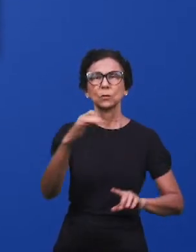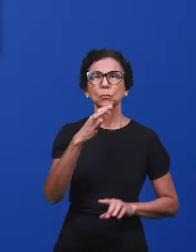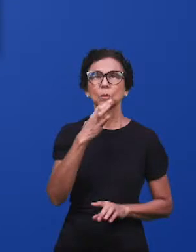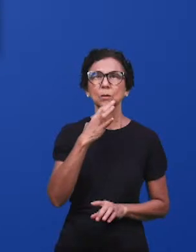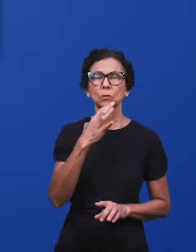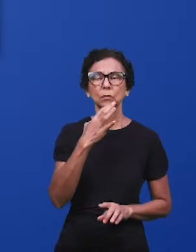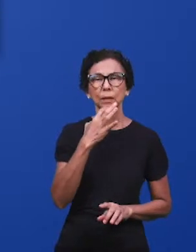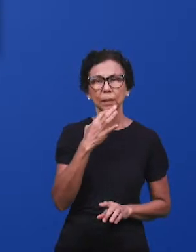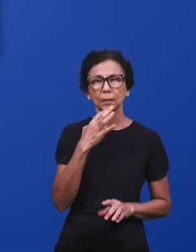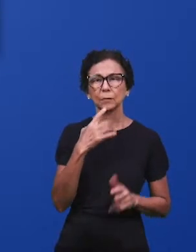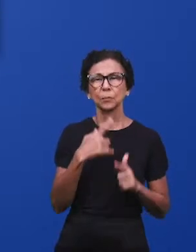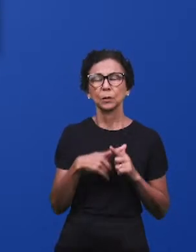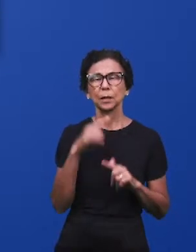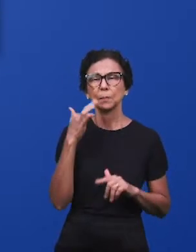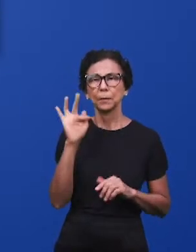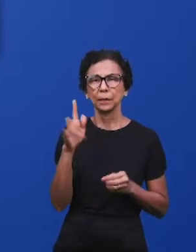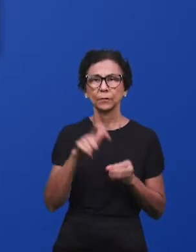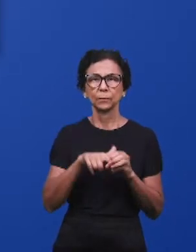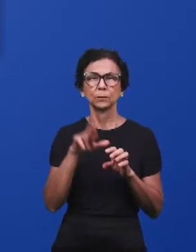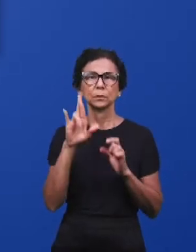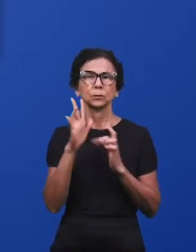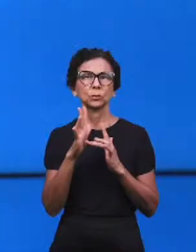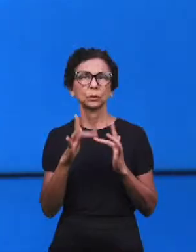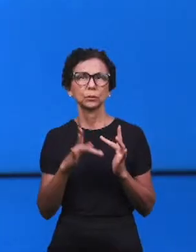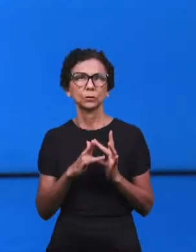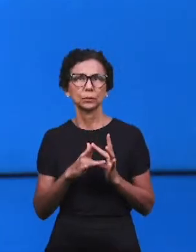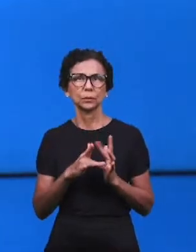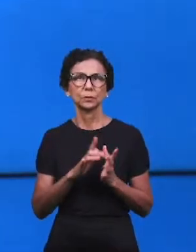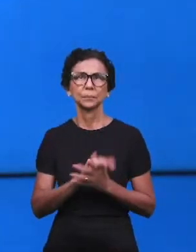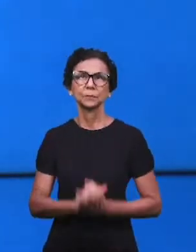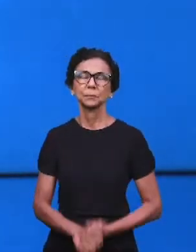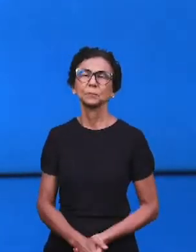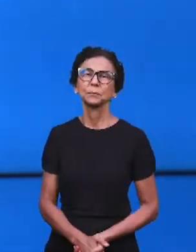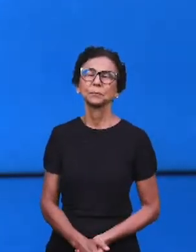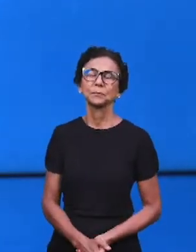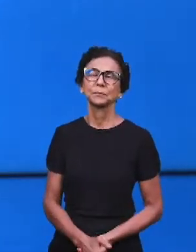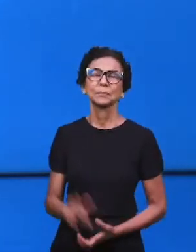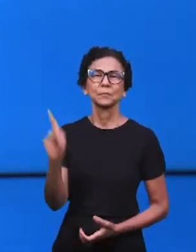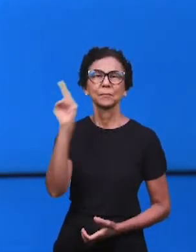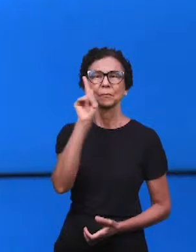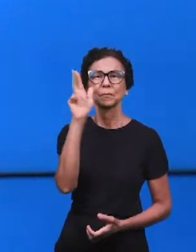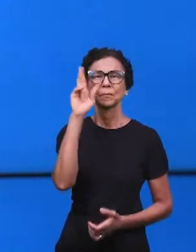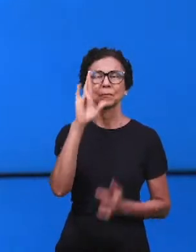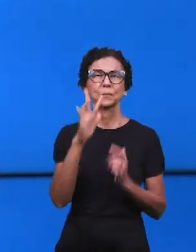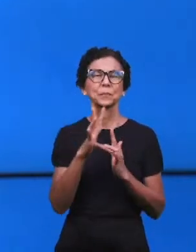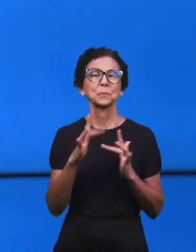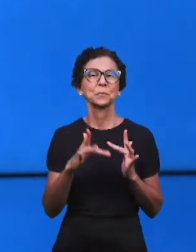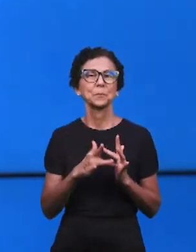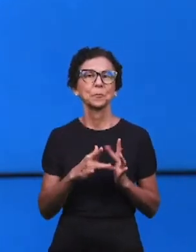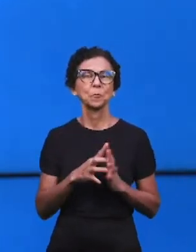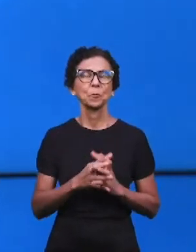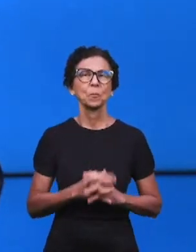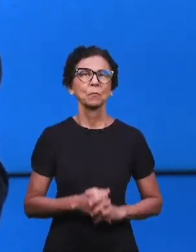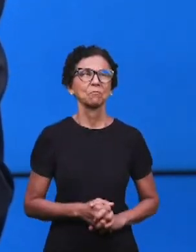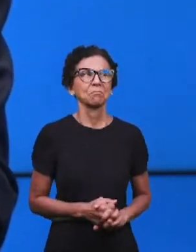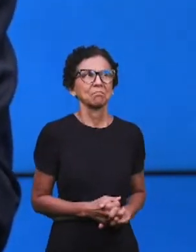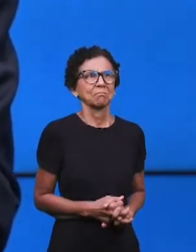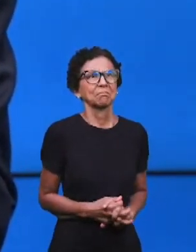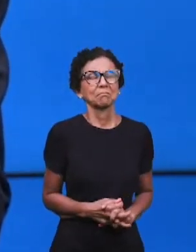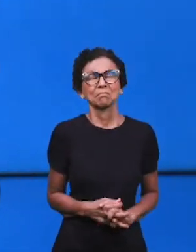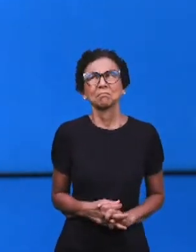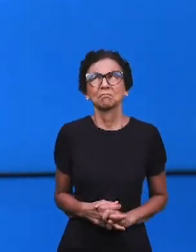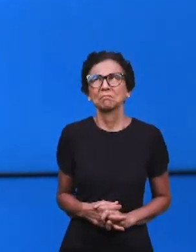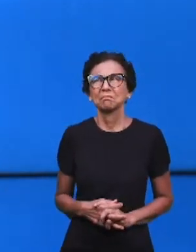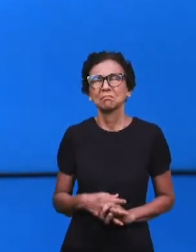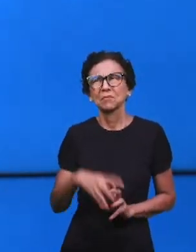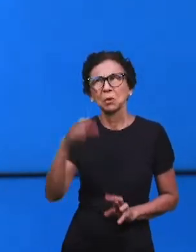próximo. A paz do Senhor Jesus. Amém, Reginaldo. Realmente, guardar dias não é coisa importante para a